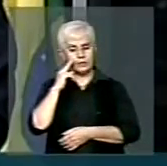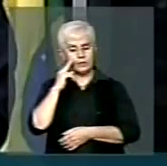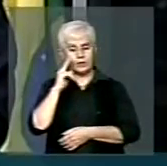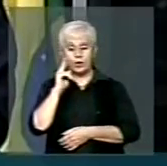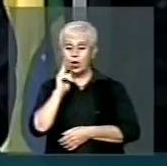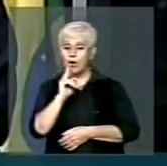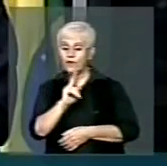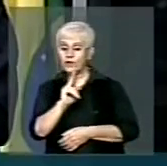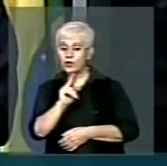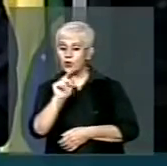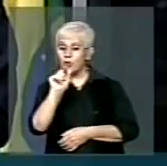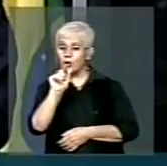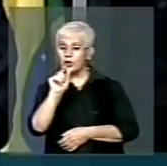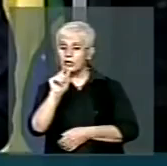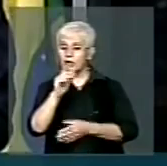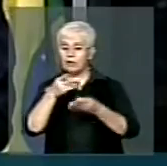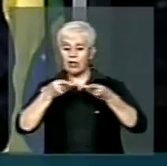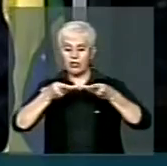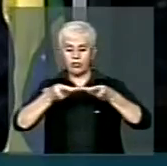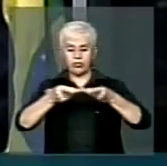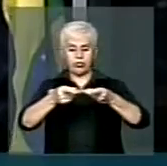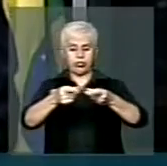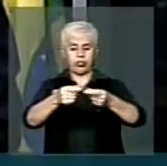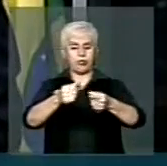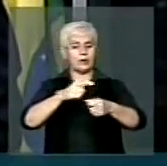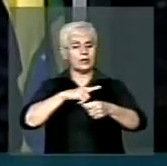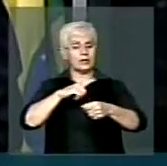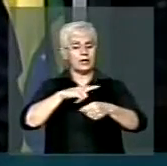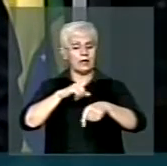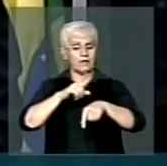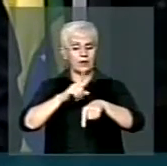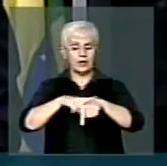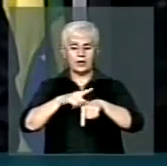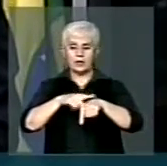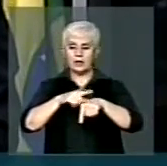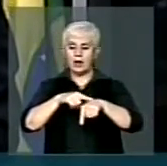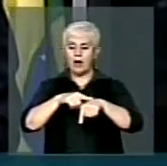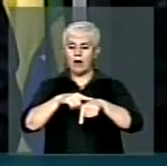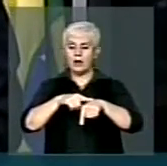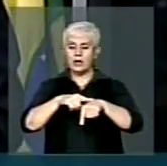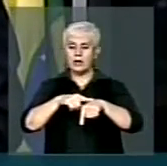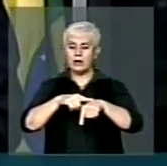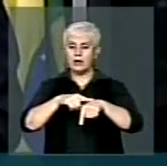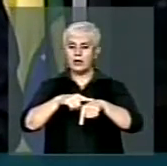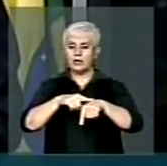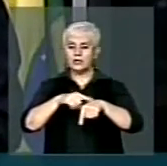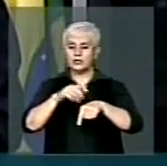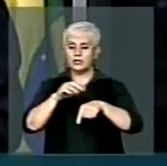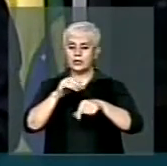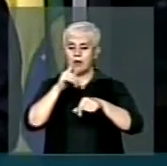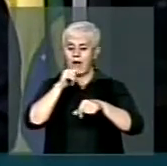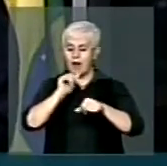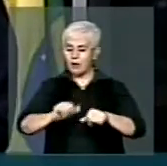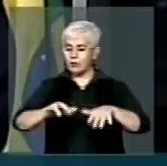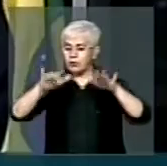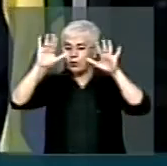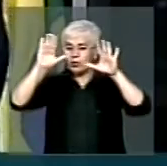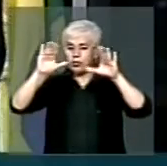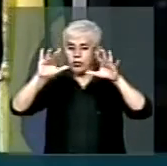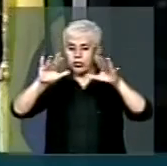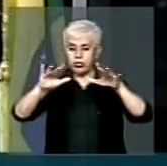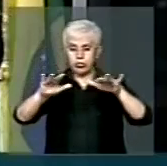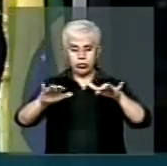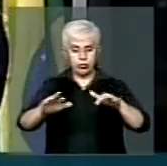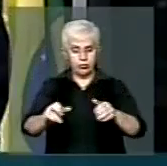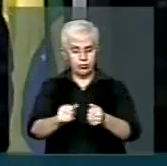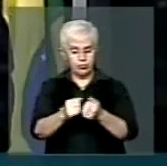estrago feito pelo pós-enchente, porque o rio já começa a baixar as suas águas. E eu digo